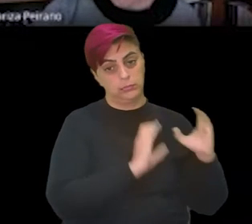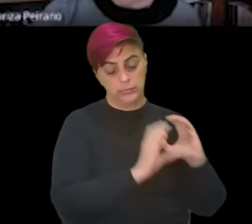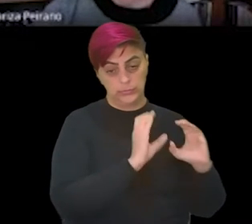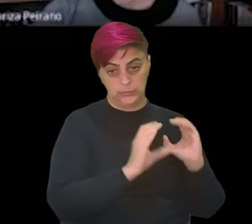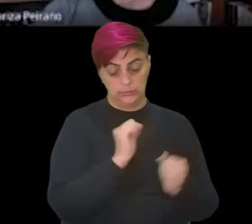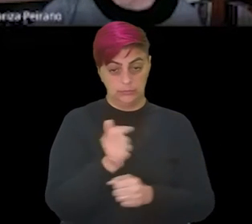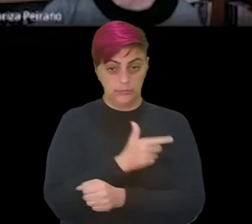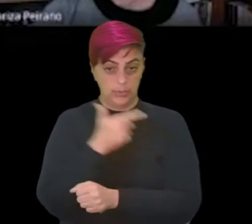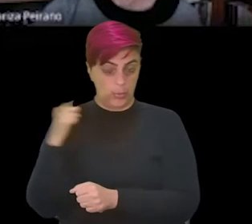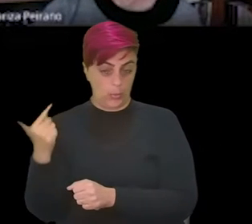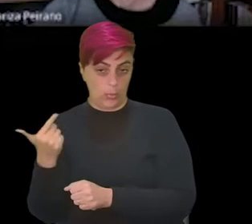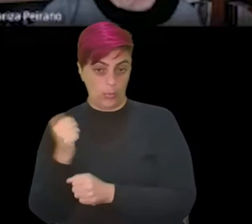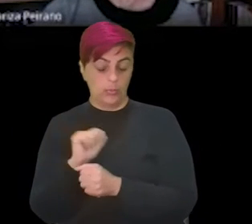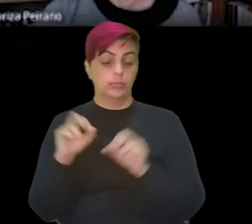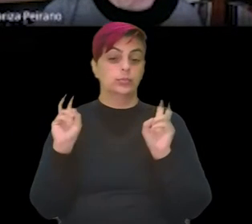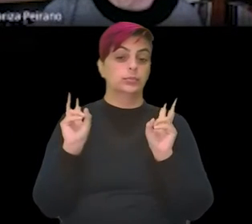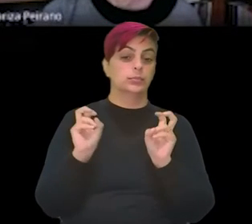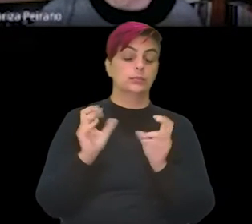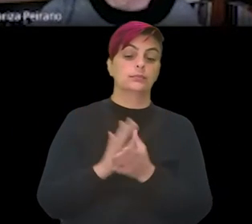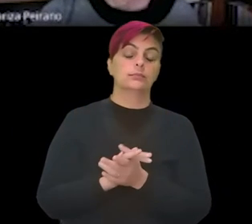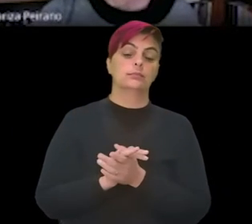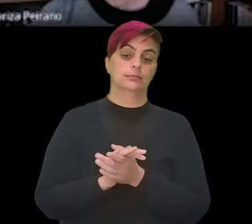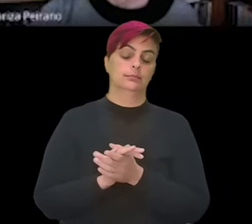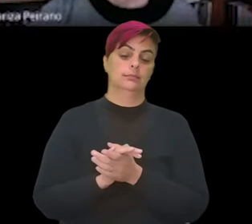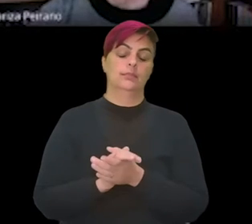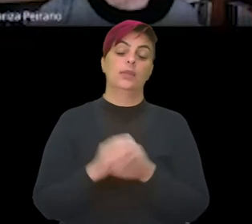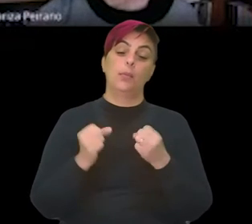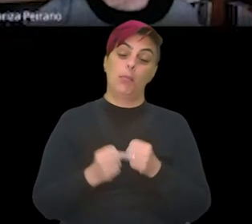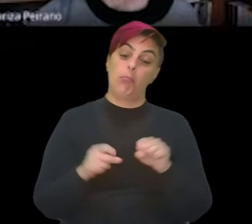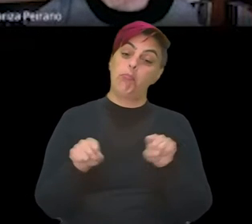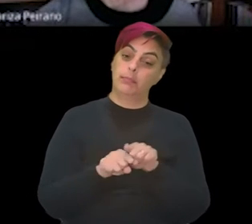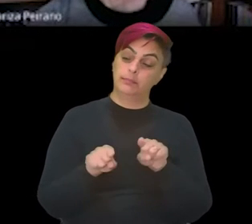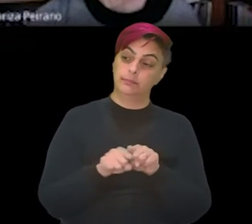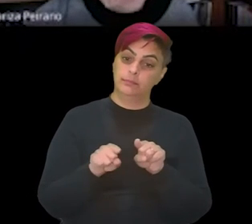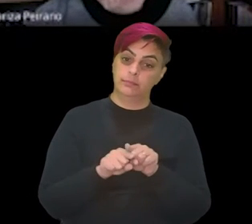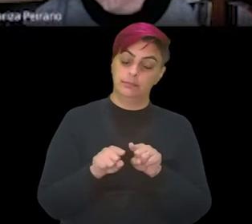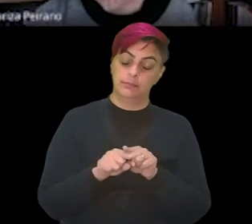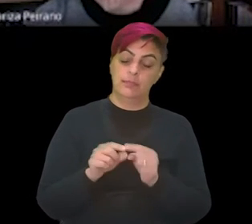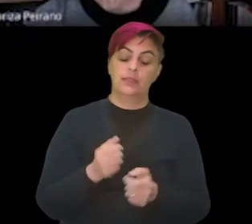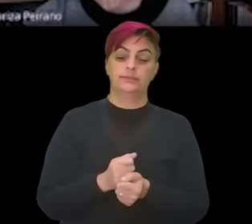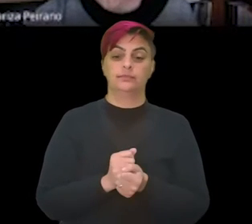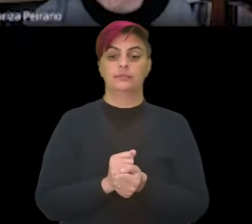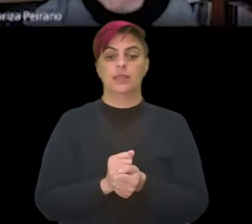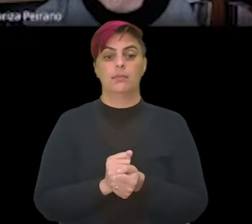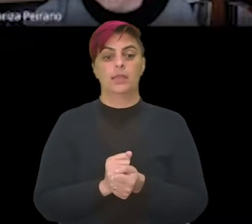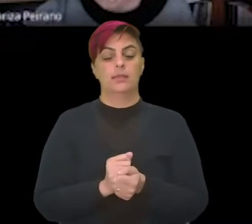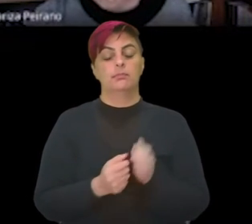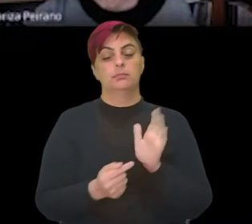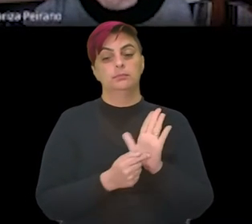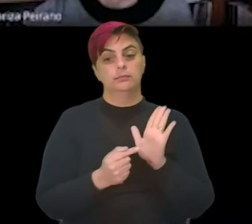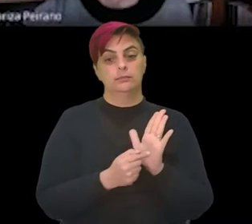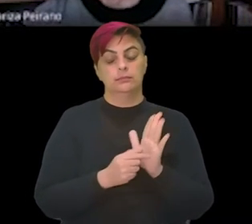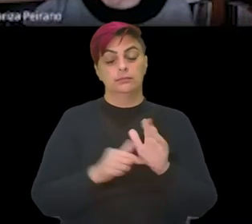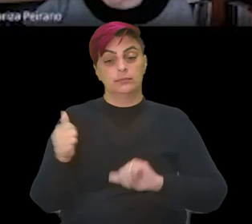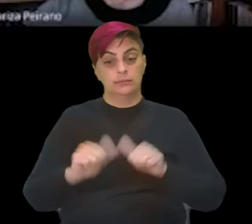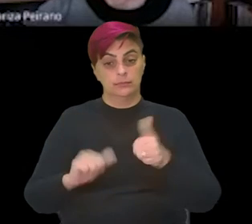magia. Outra marca da riqueza de etnografias pode ser indicada pelas reanálises a que foram